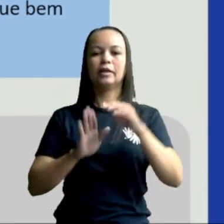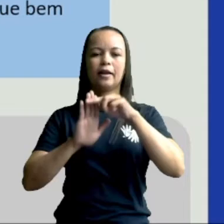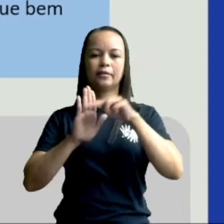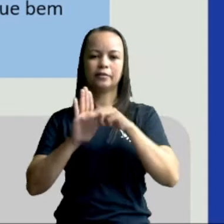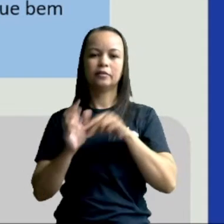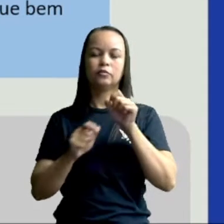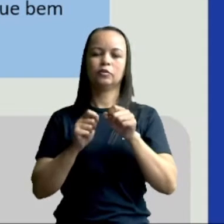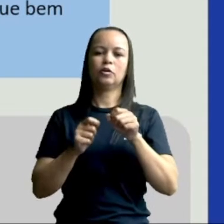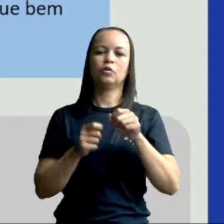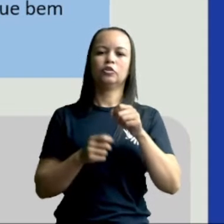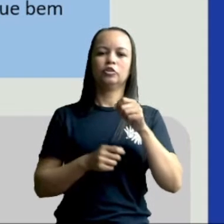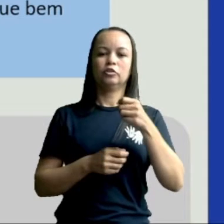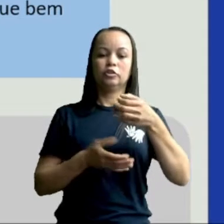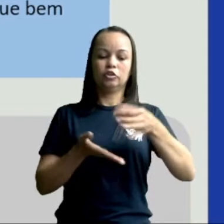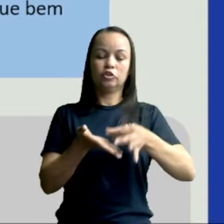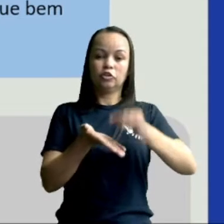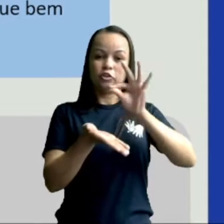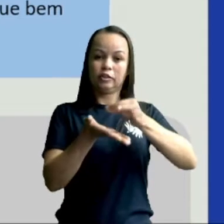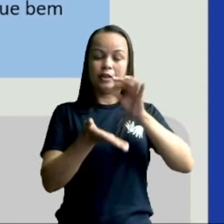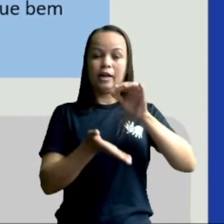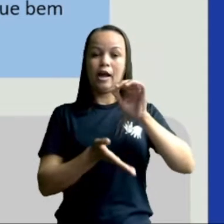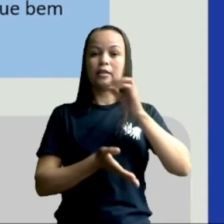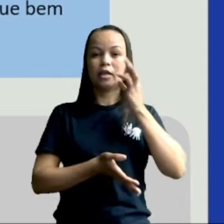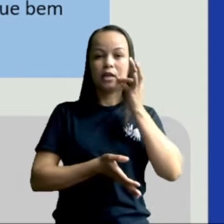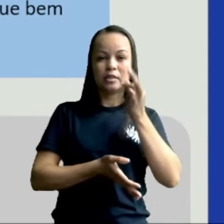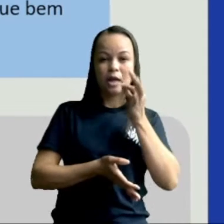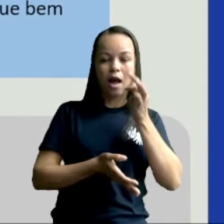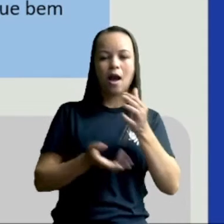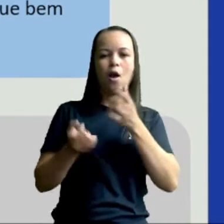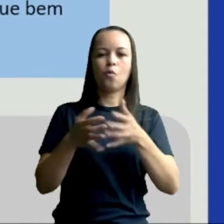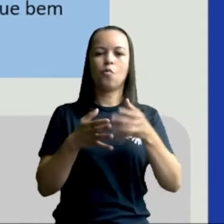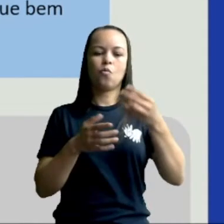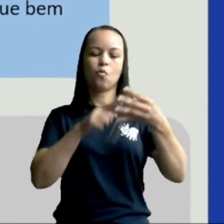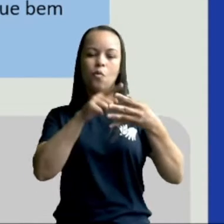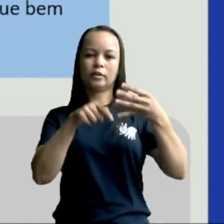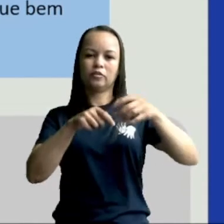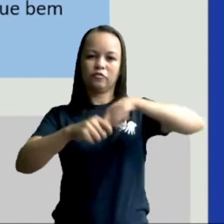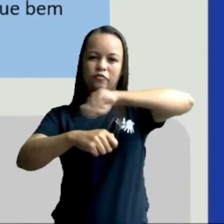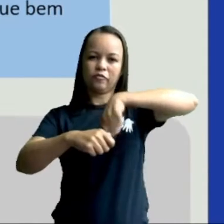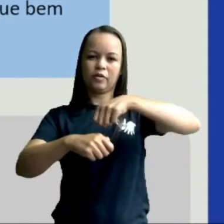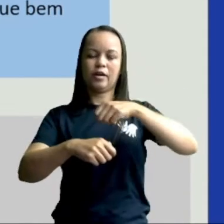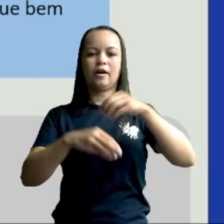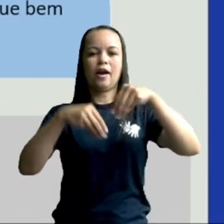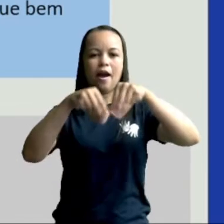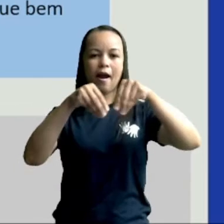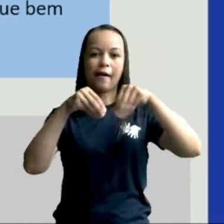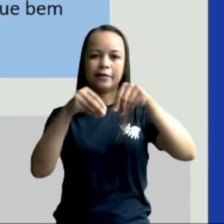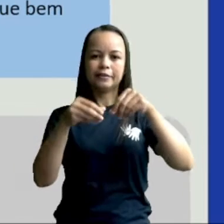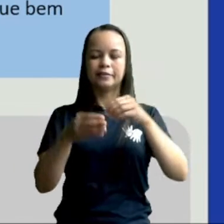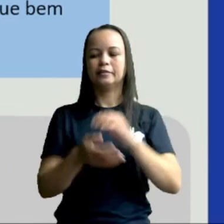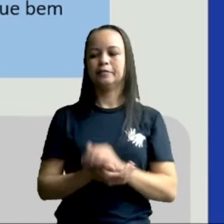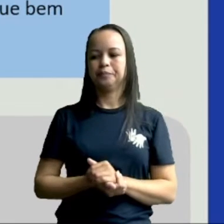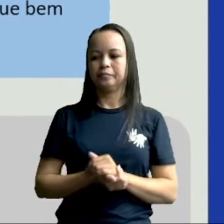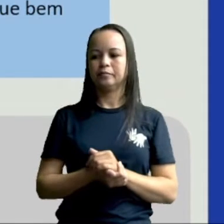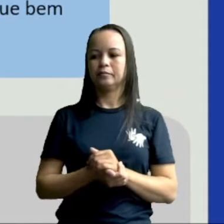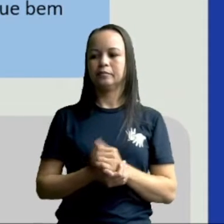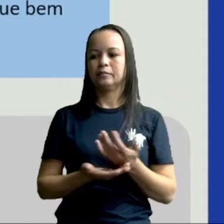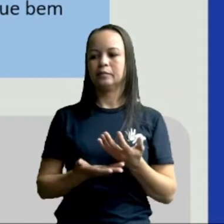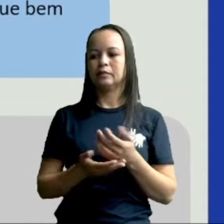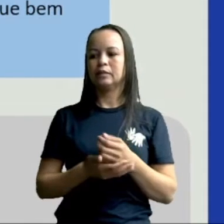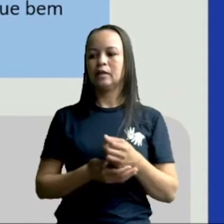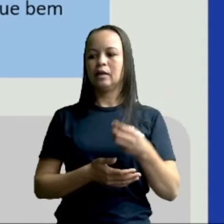de sal, 4 xícaras de farinha de trigo, 3 colheres de sopa de óleo,